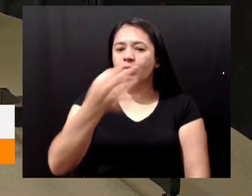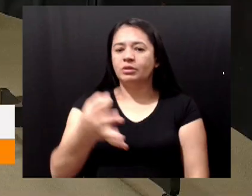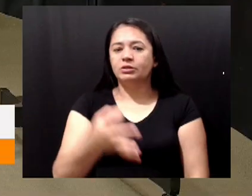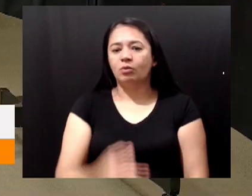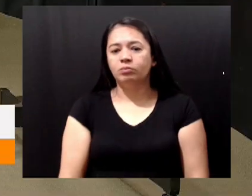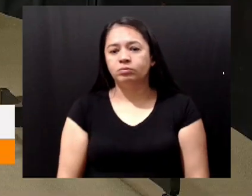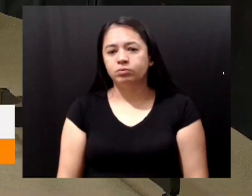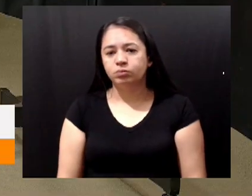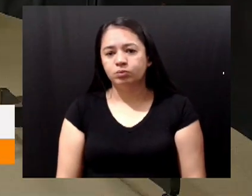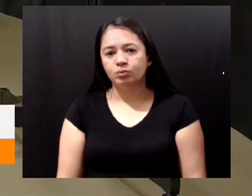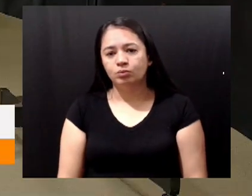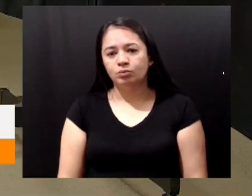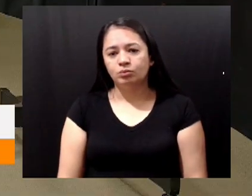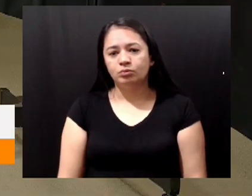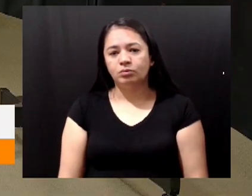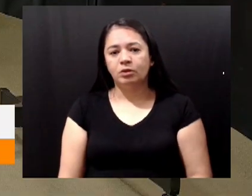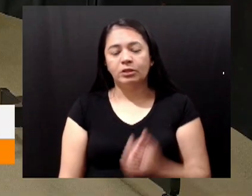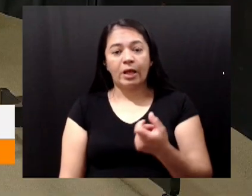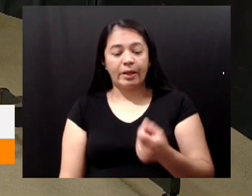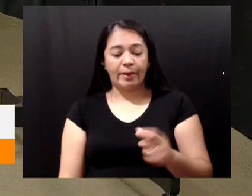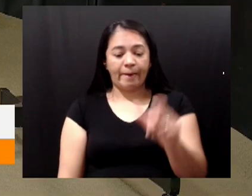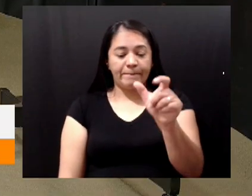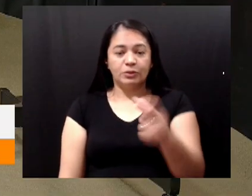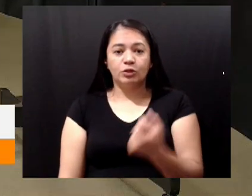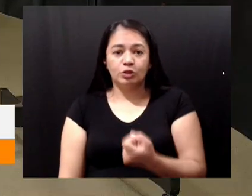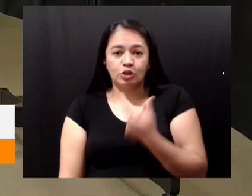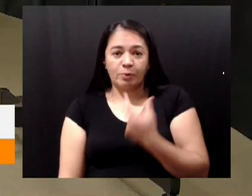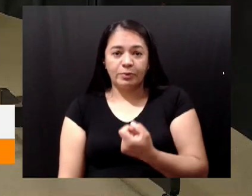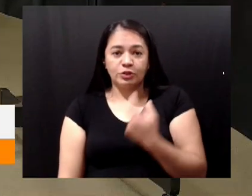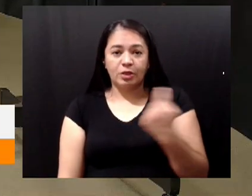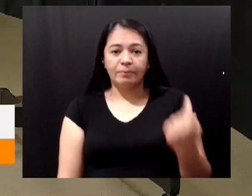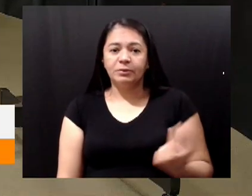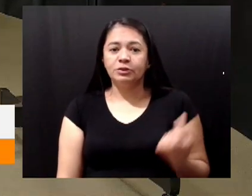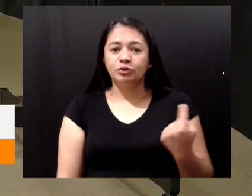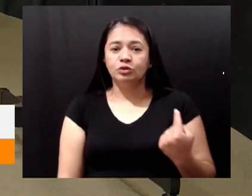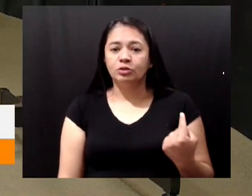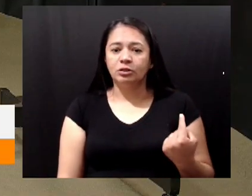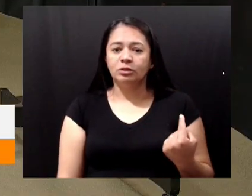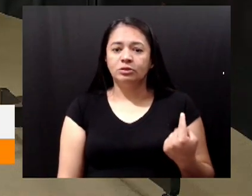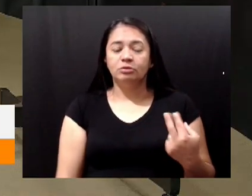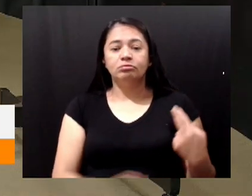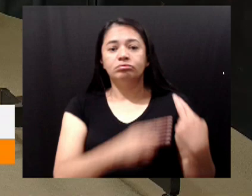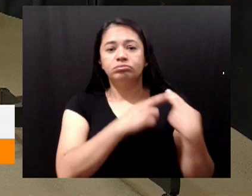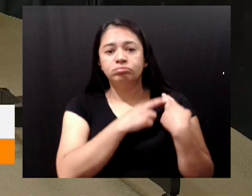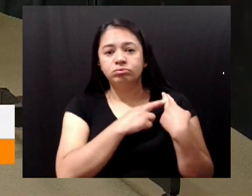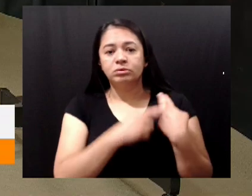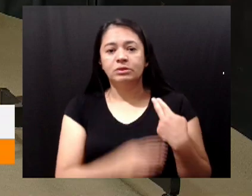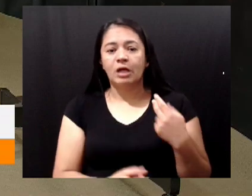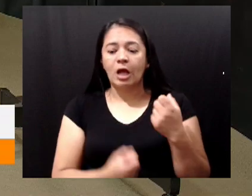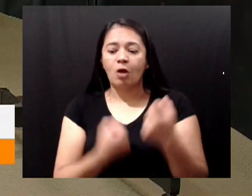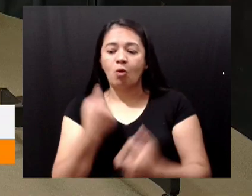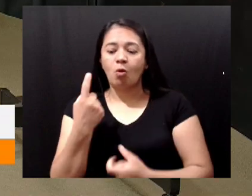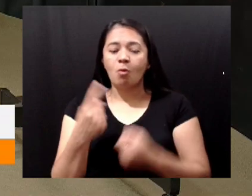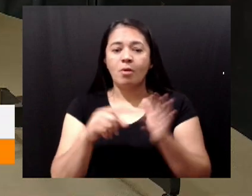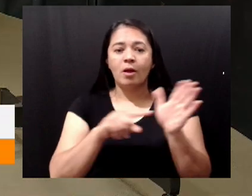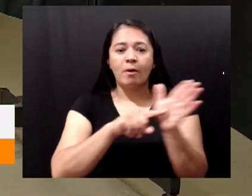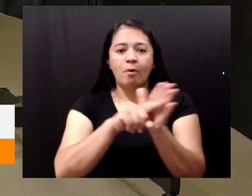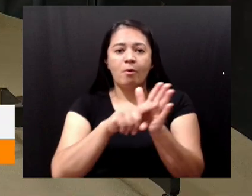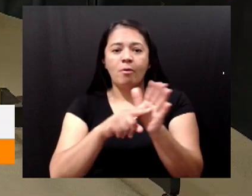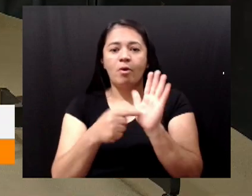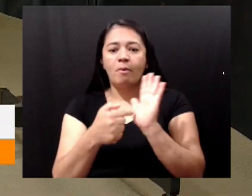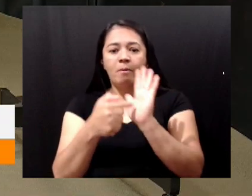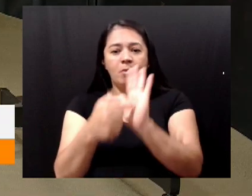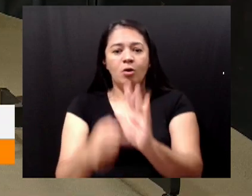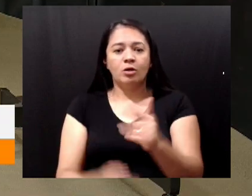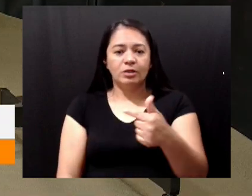da automedicação no Brasil? Nós temos pesquisas aí que dizem que mais de 70% aí dos brasileiros